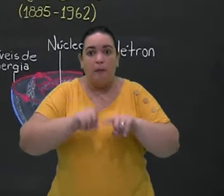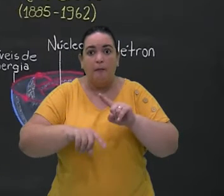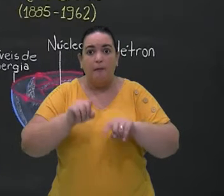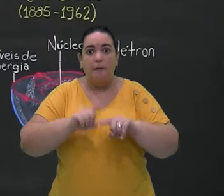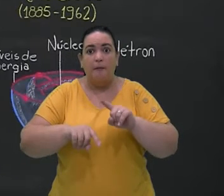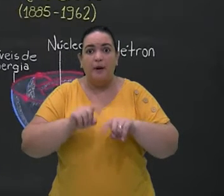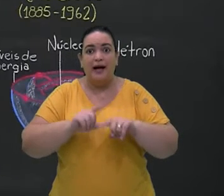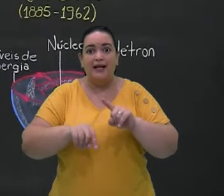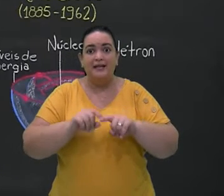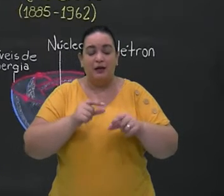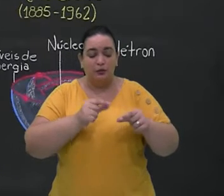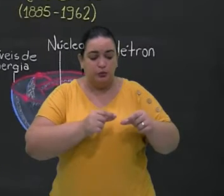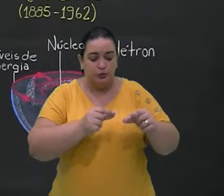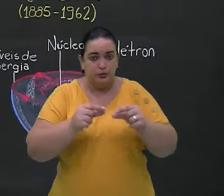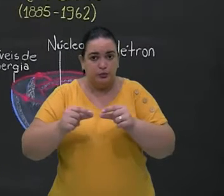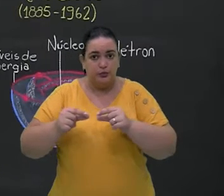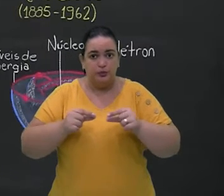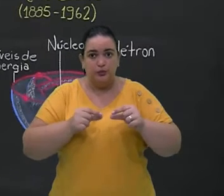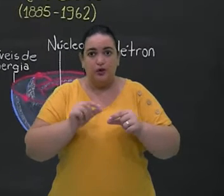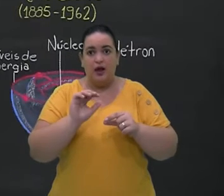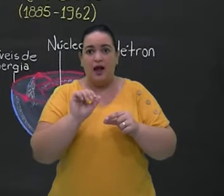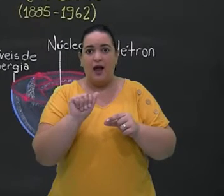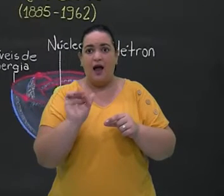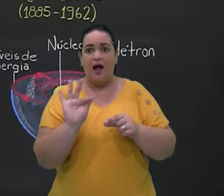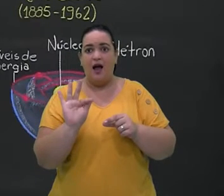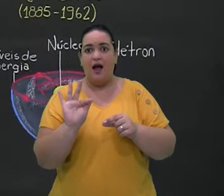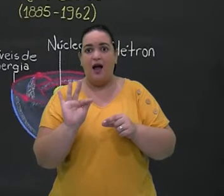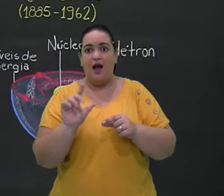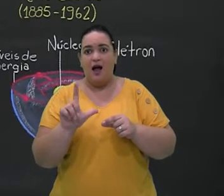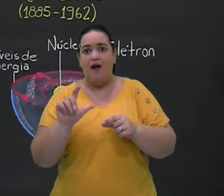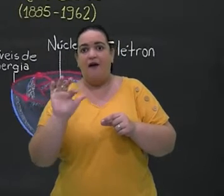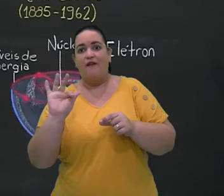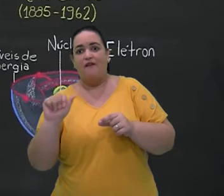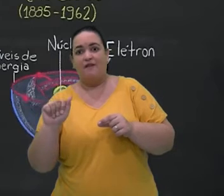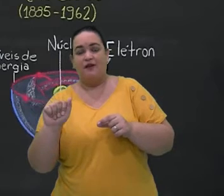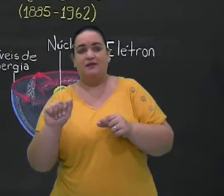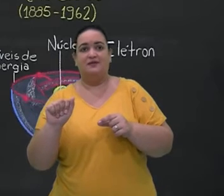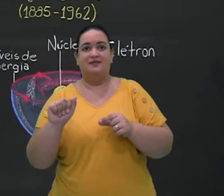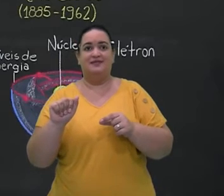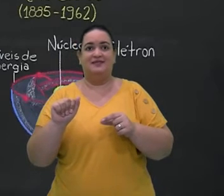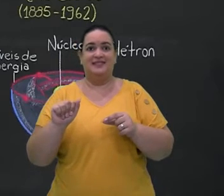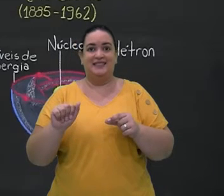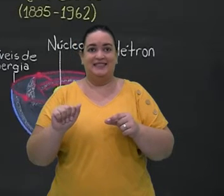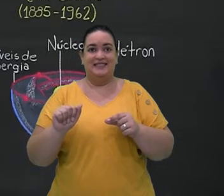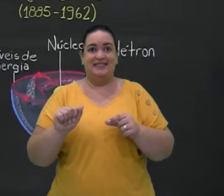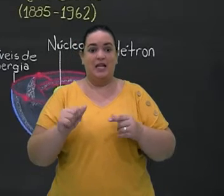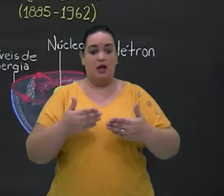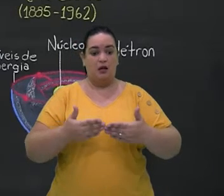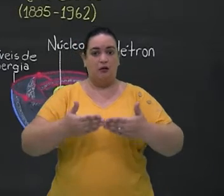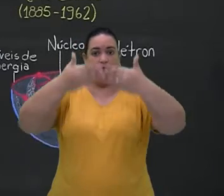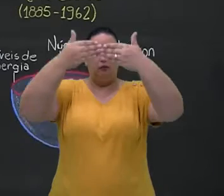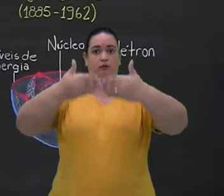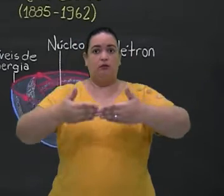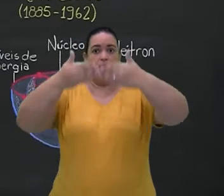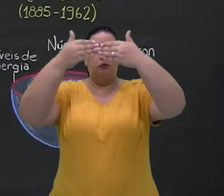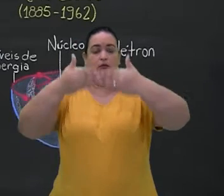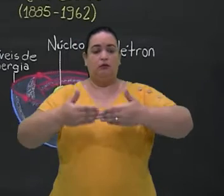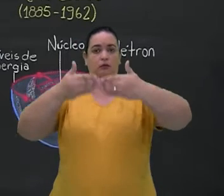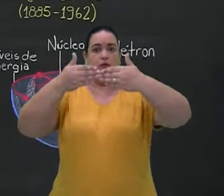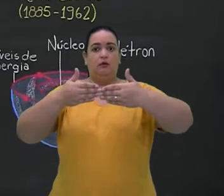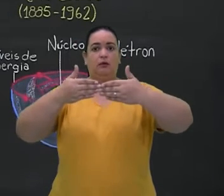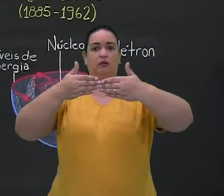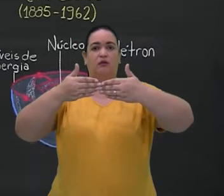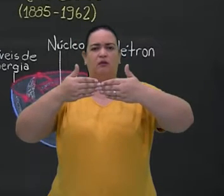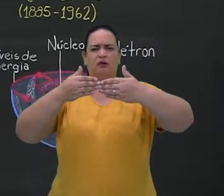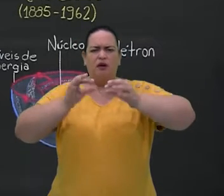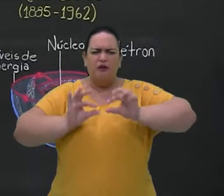que era emissor de partículas do tipo alfa, de emissões do tipo alfa, e à frente ele botou uma barreira. E essa barreira era